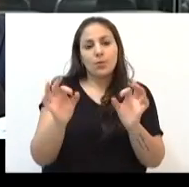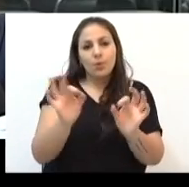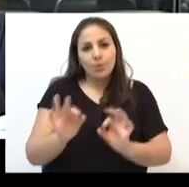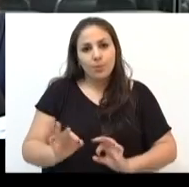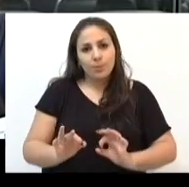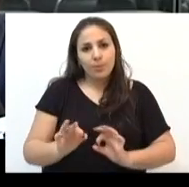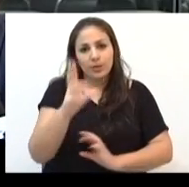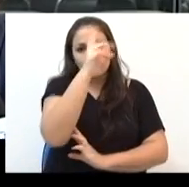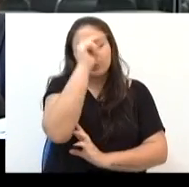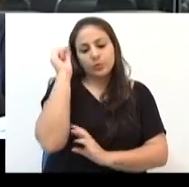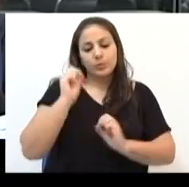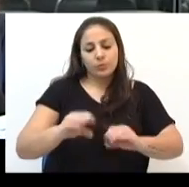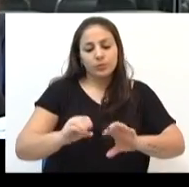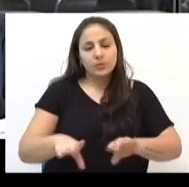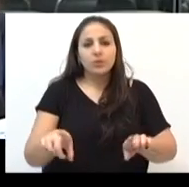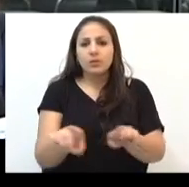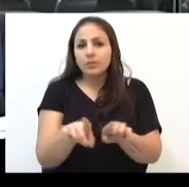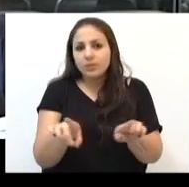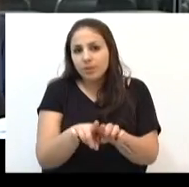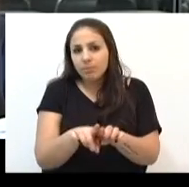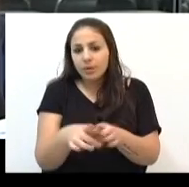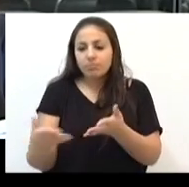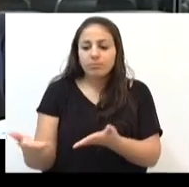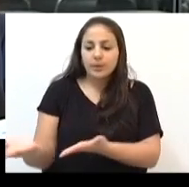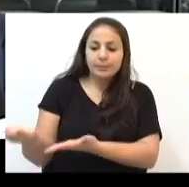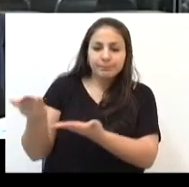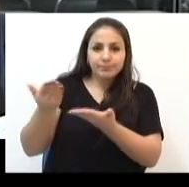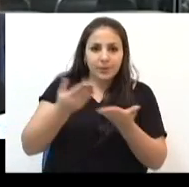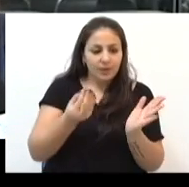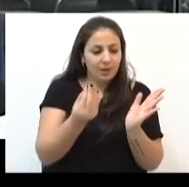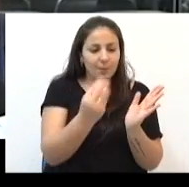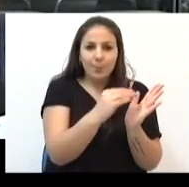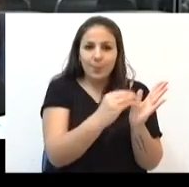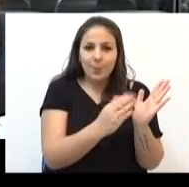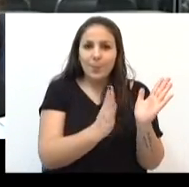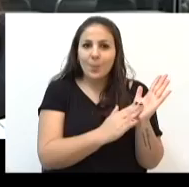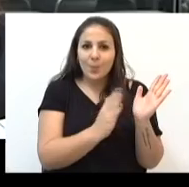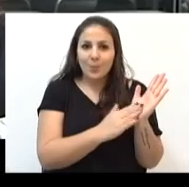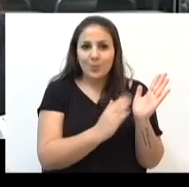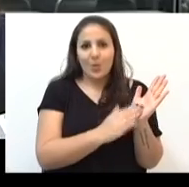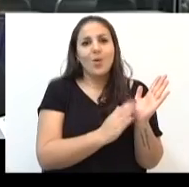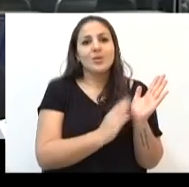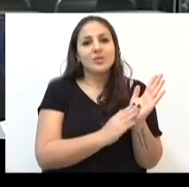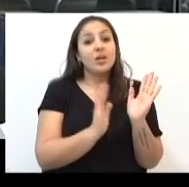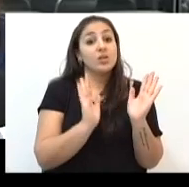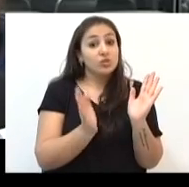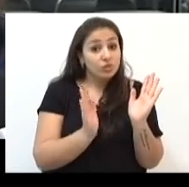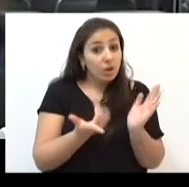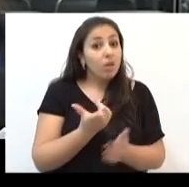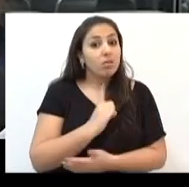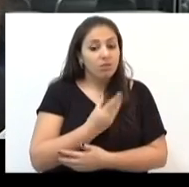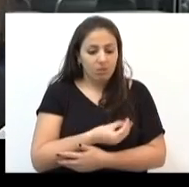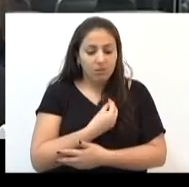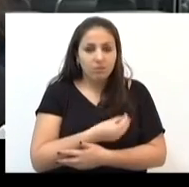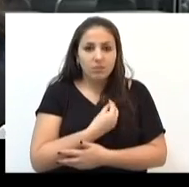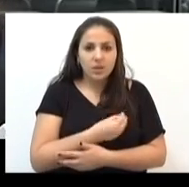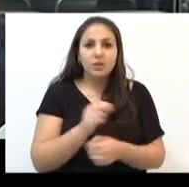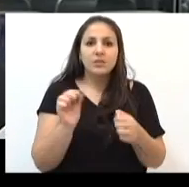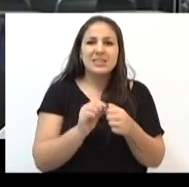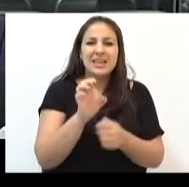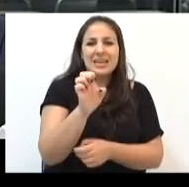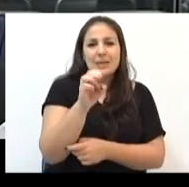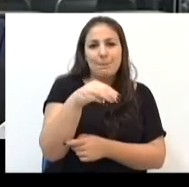Educação, seja para receber as propostas que já eram, porque a gente vai ter que